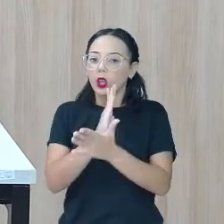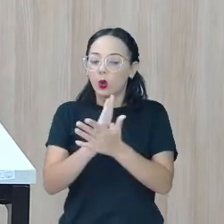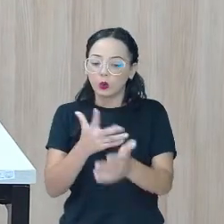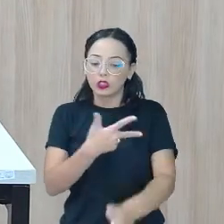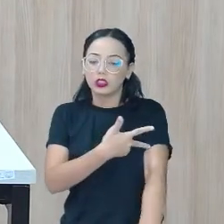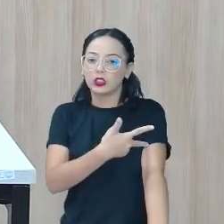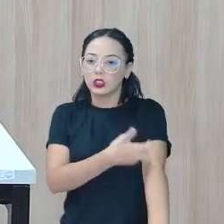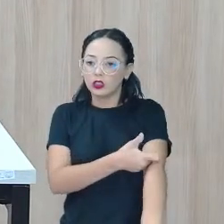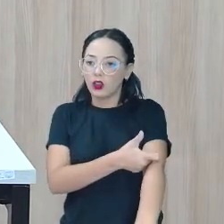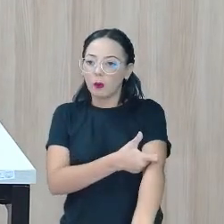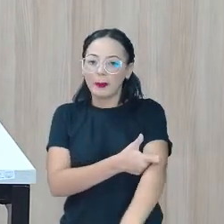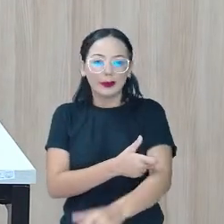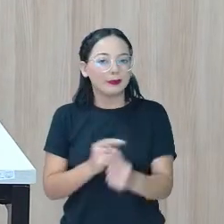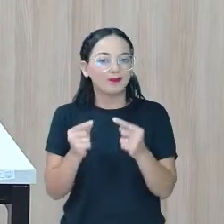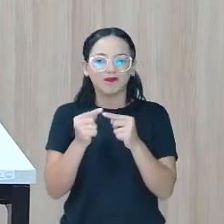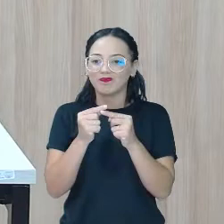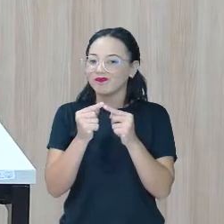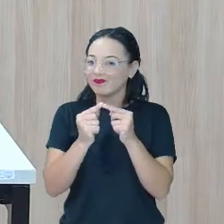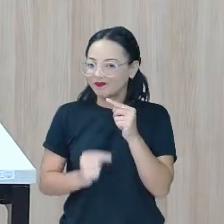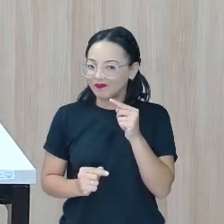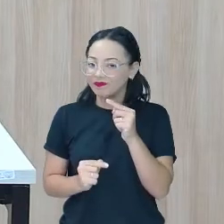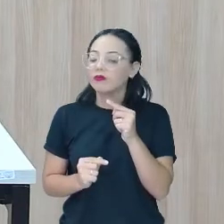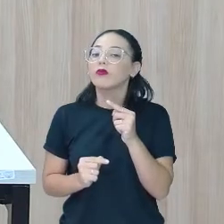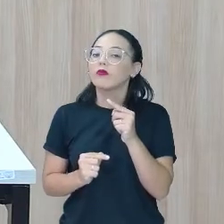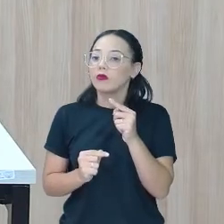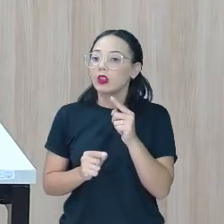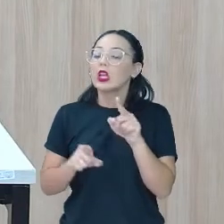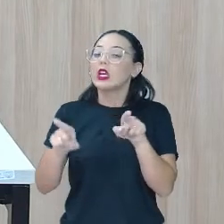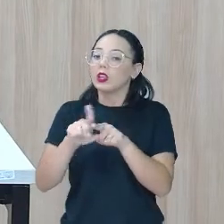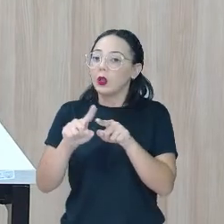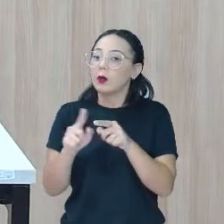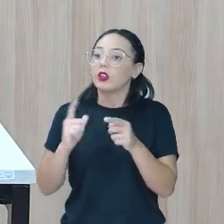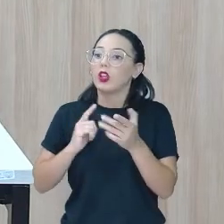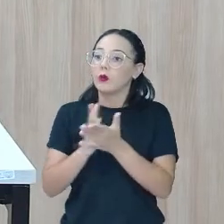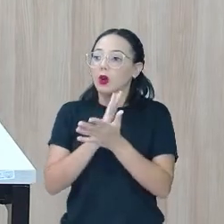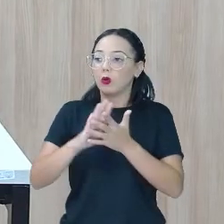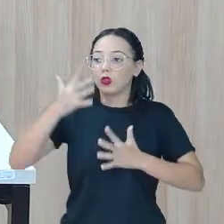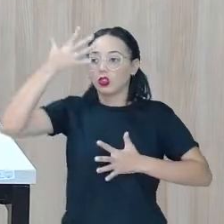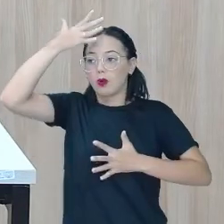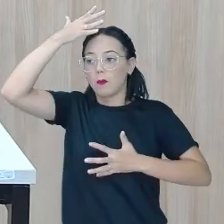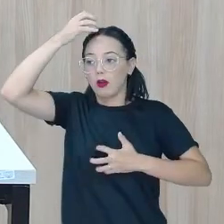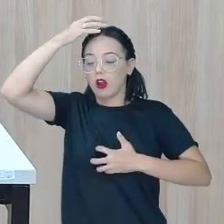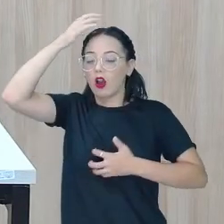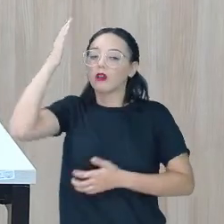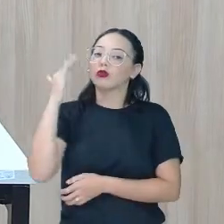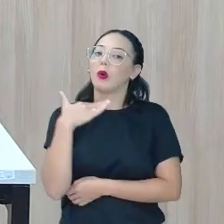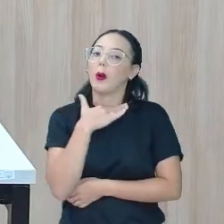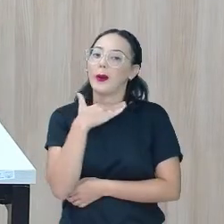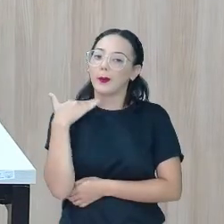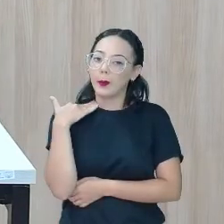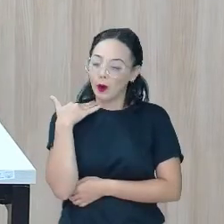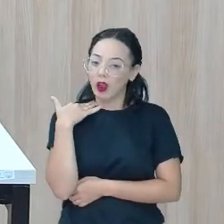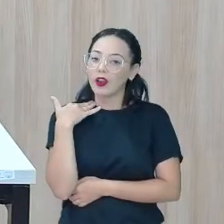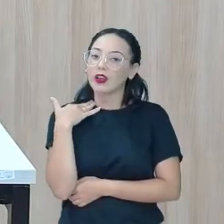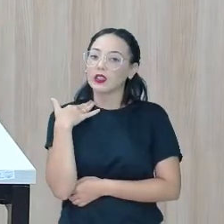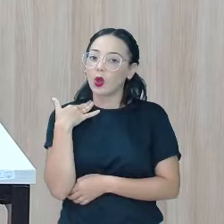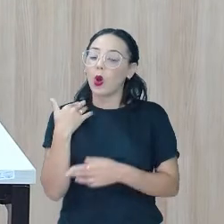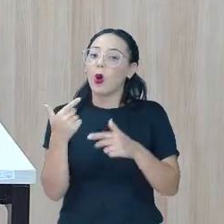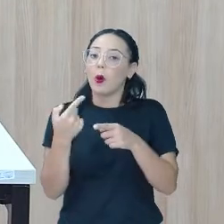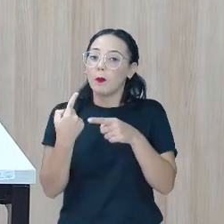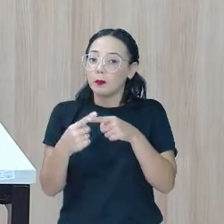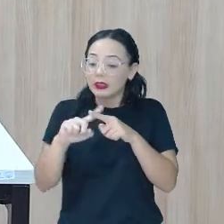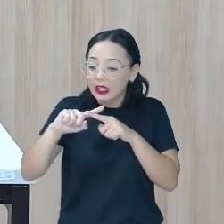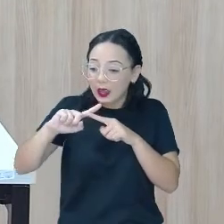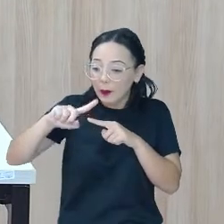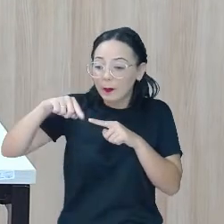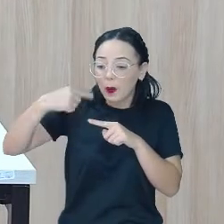transfusões não estava dando certo. E até, gente, alguns desses macacos chegaram a morrer. Depois dessa grande